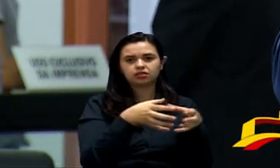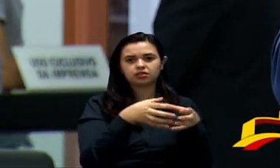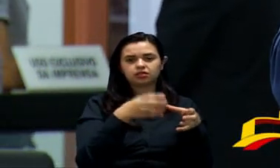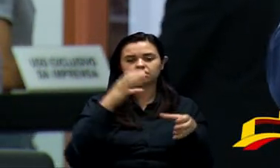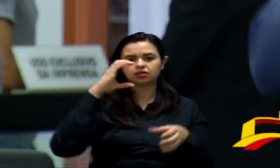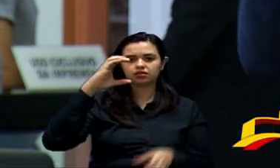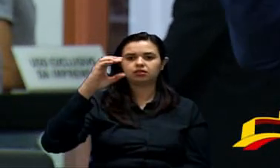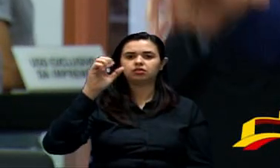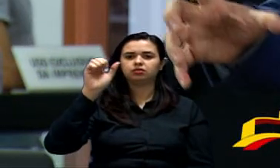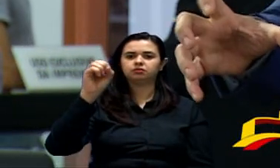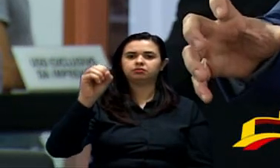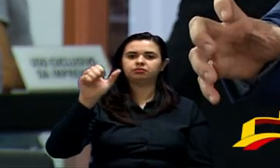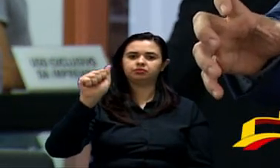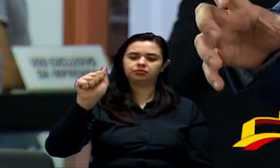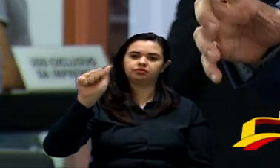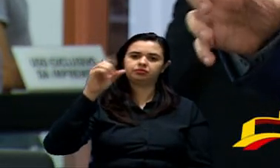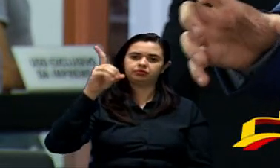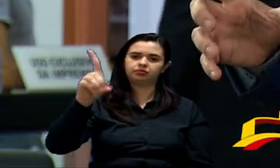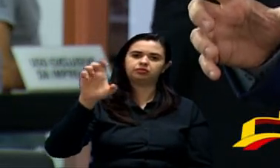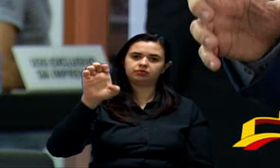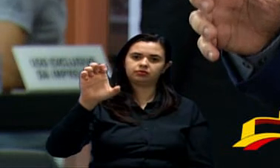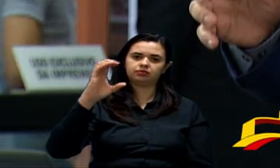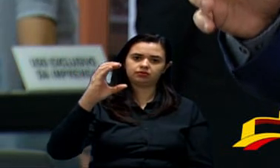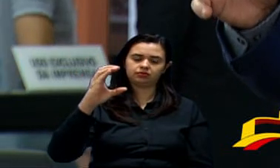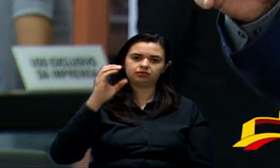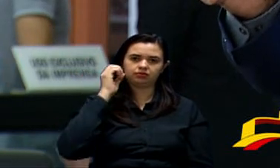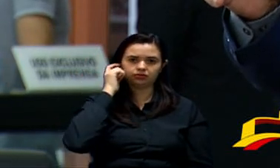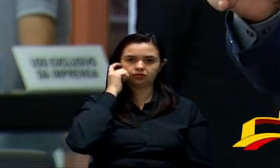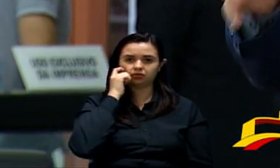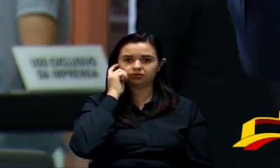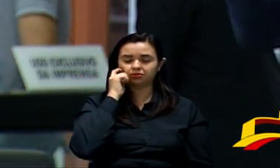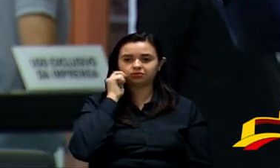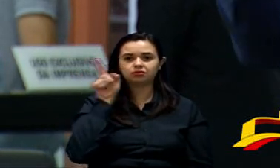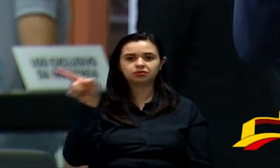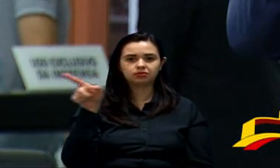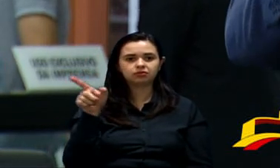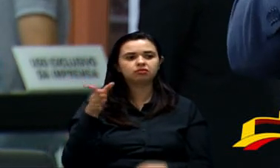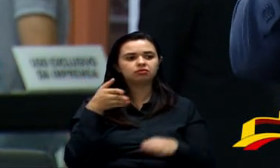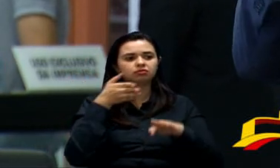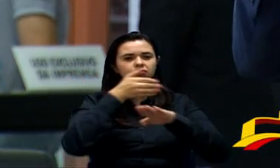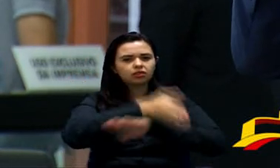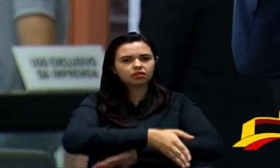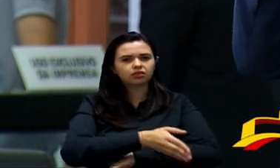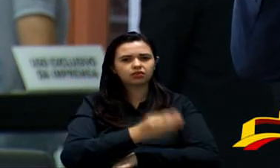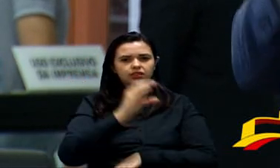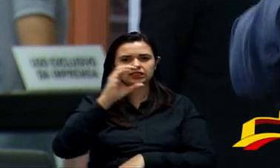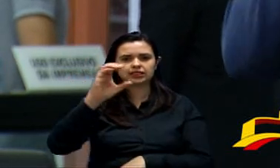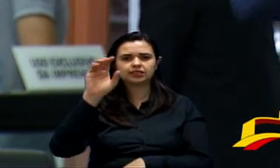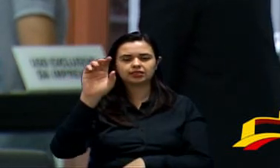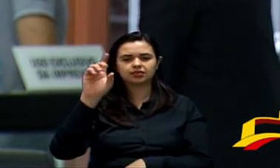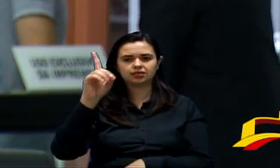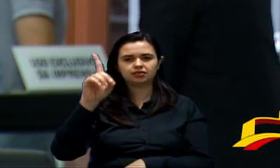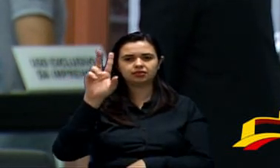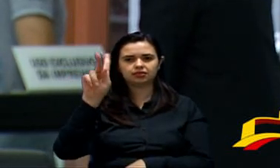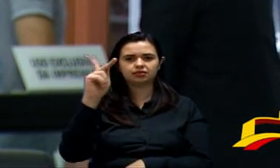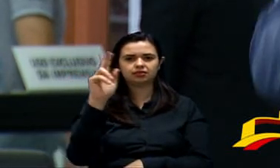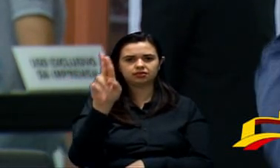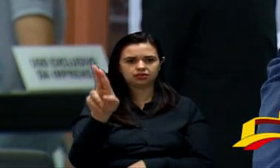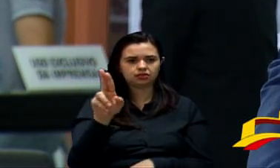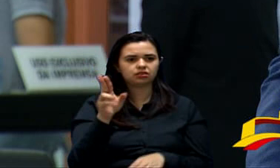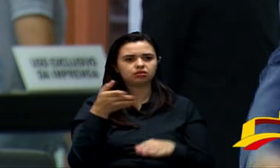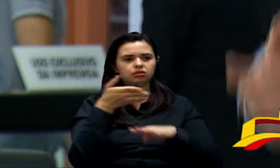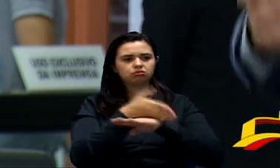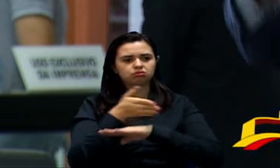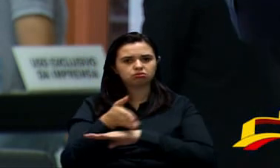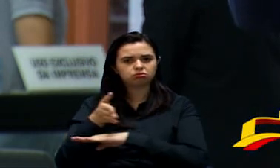doutor Hélio Brasileiro, o CADEC não fica mais só ali debaixo da ponte, está indo no CDHU, nos conjuntos habitacionais, para ir de bairro em bairro. Os